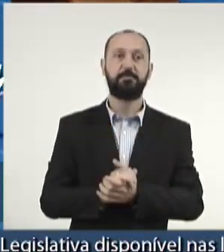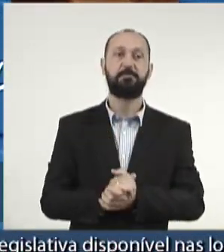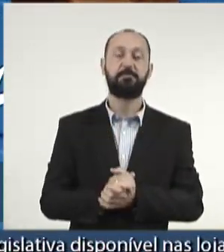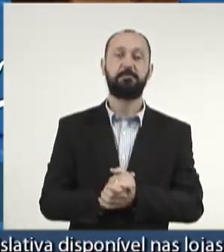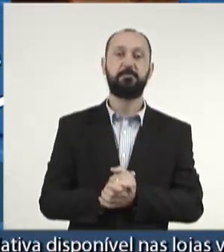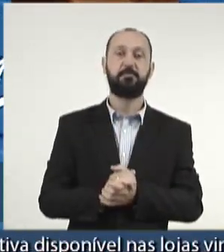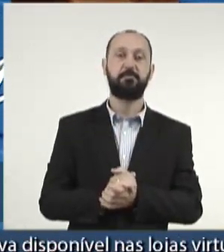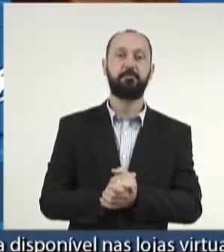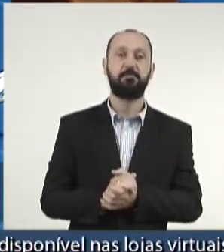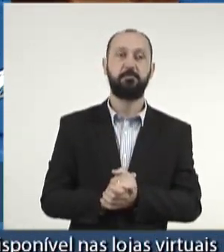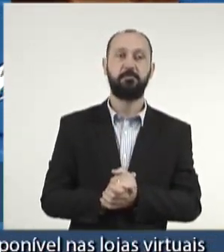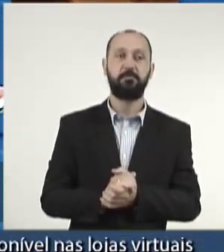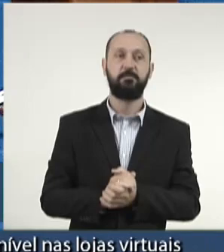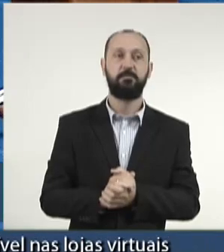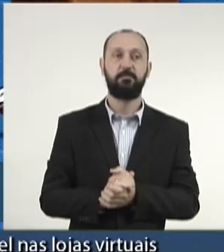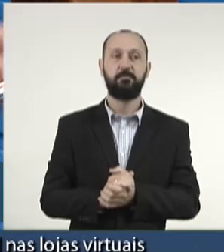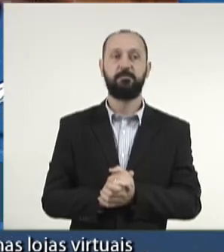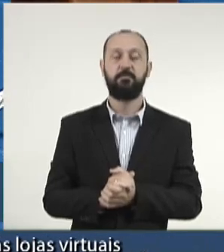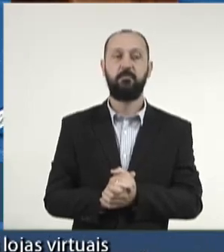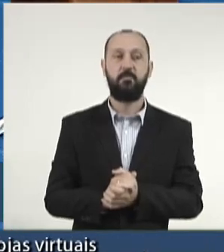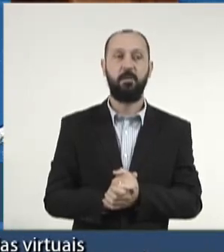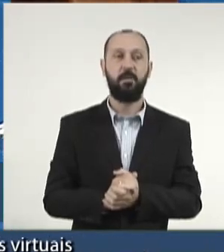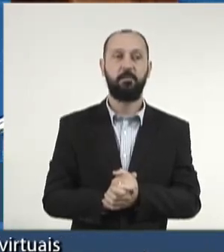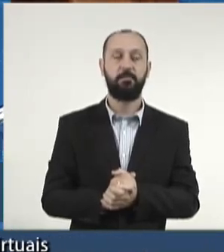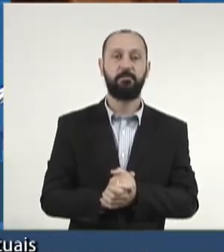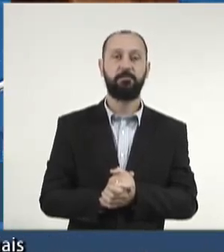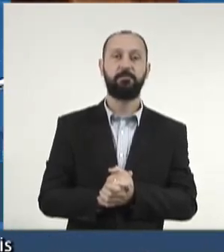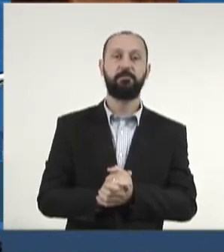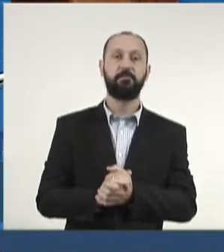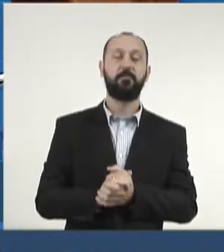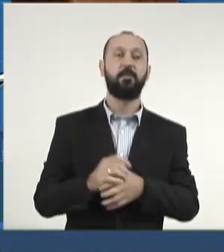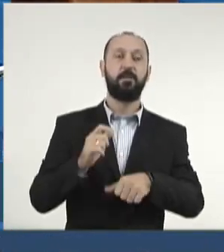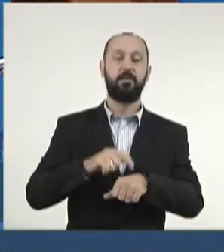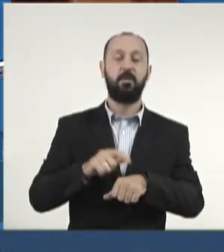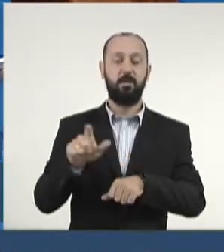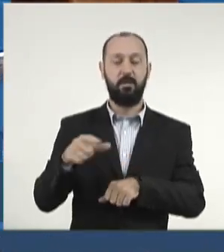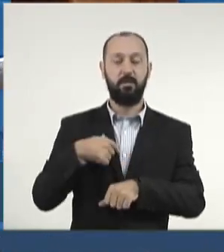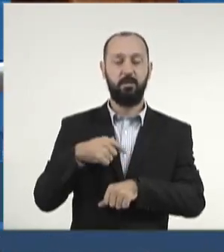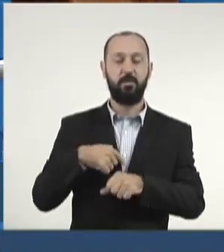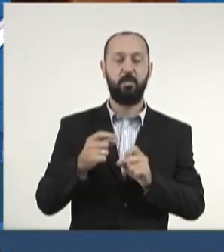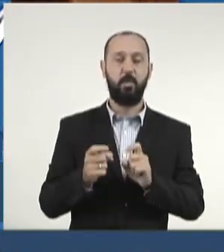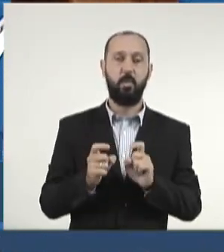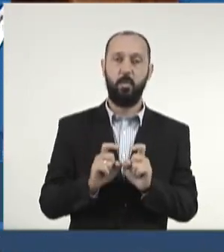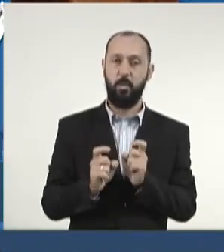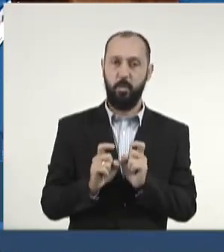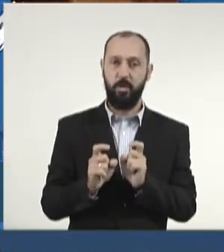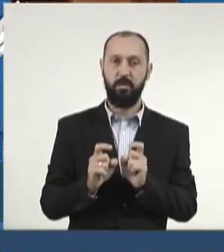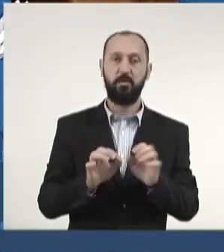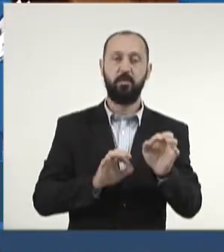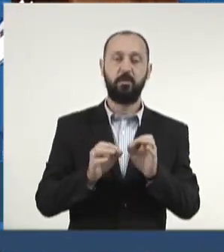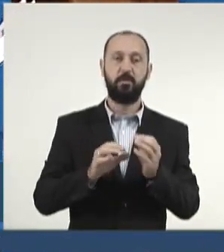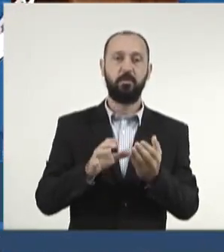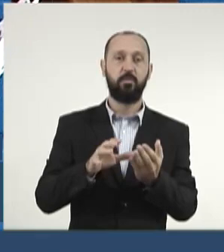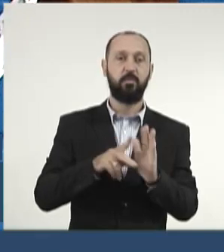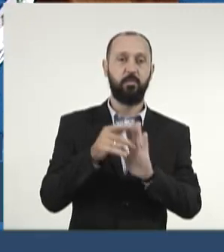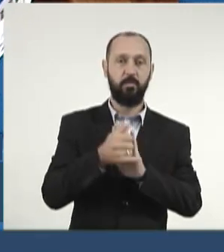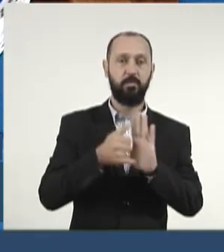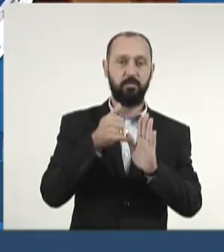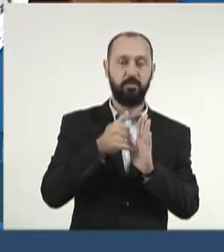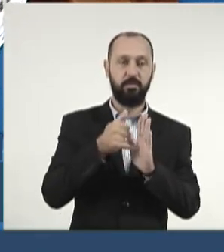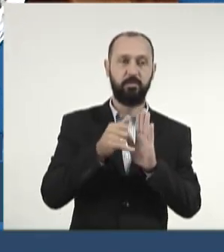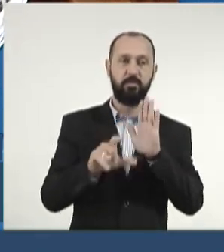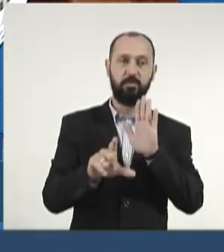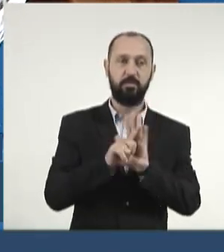e, conforme eu anunciei ali no pequeno expediente, estou protocolando um projeto de